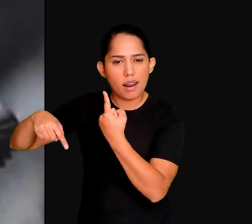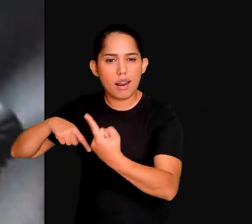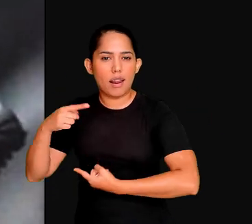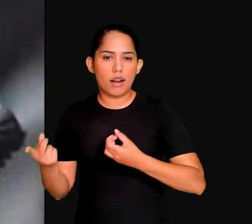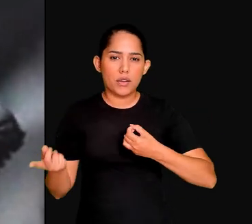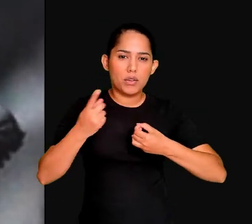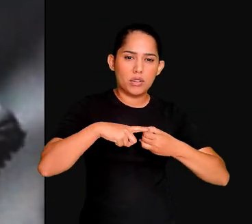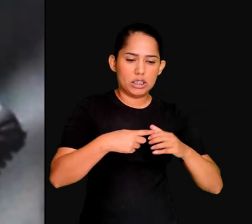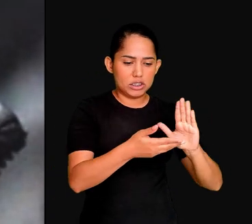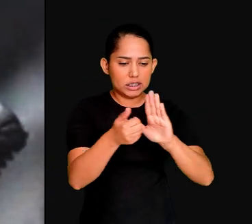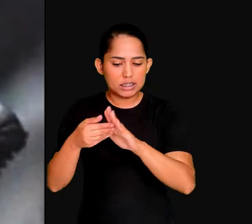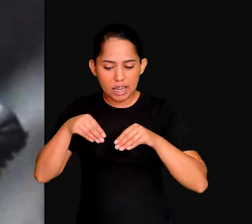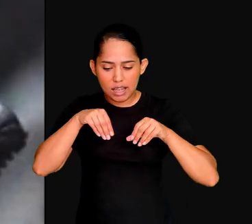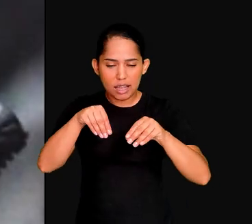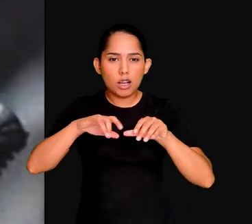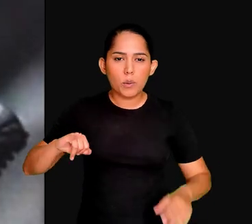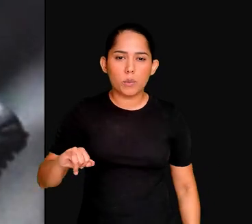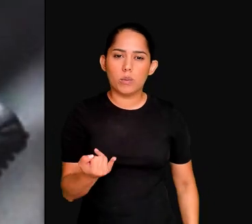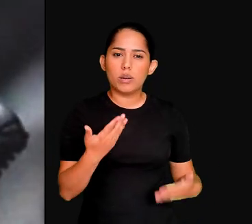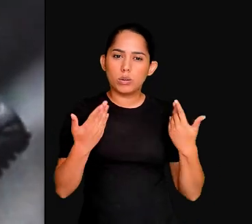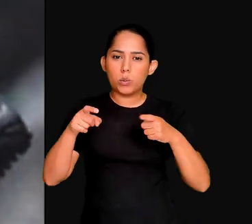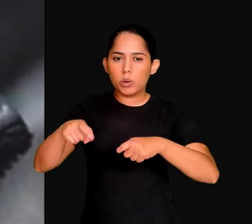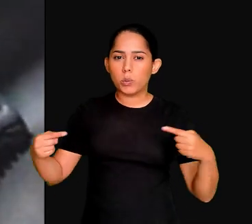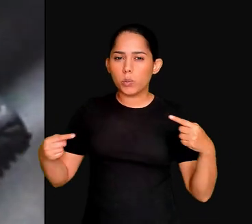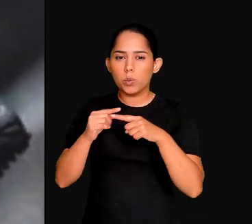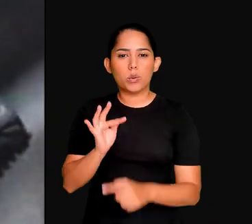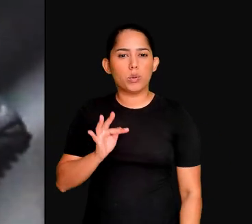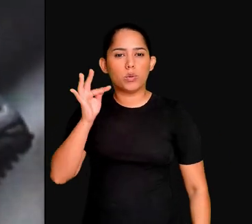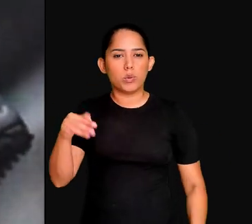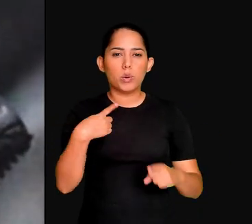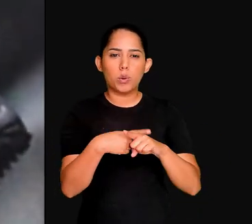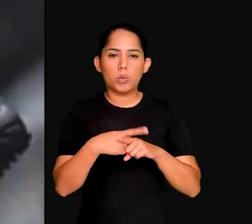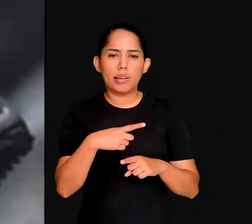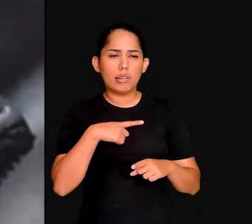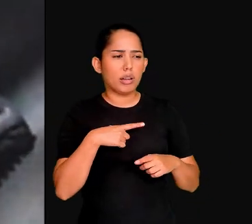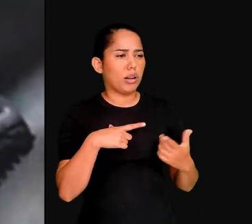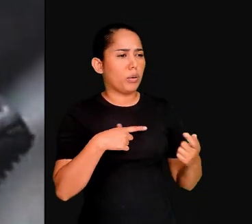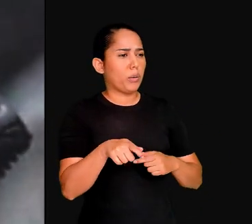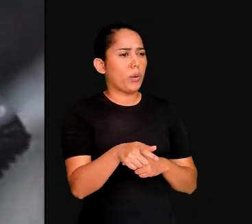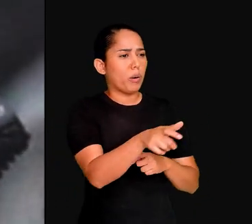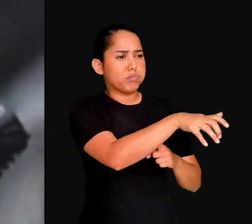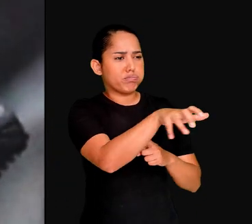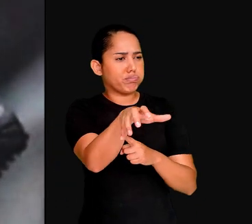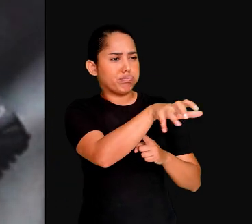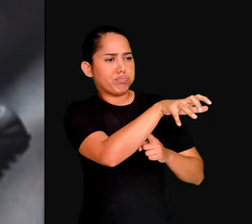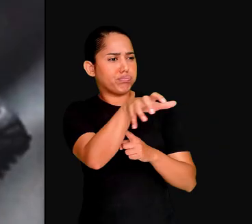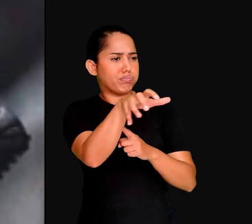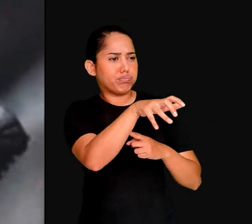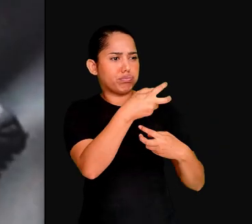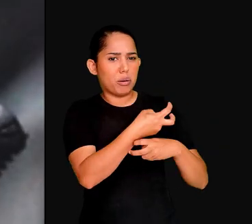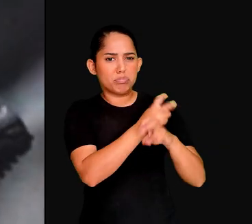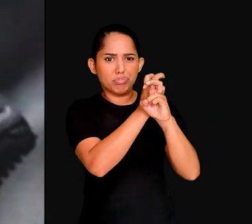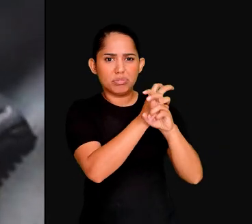melhorar, de regenerar a fertilidade da terra. Então eu vejo que é realmente uma agricultura do futuro, porque tem tanta área usando agrotóxico